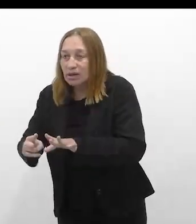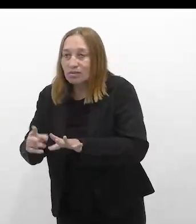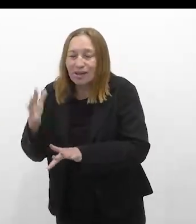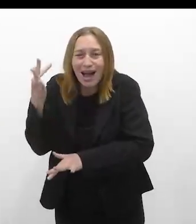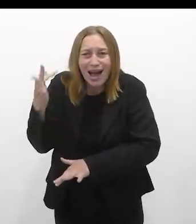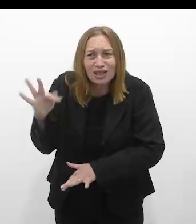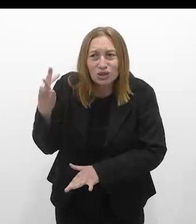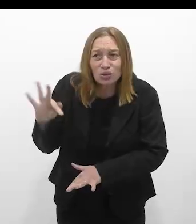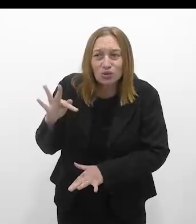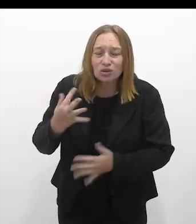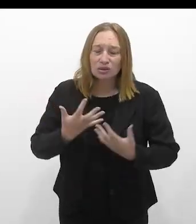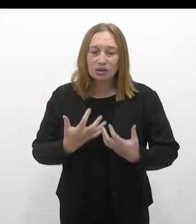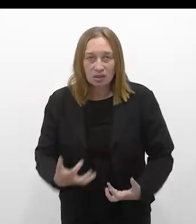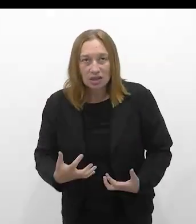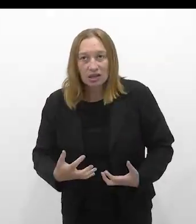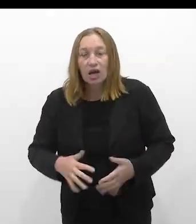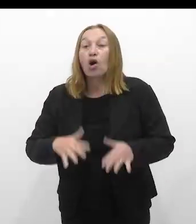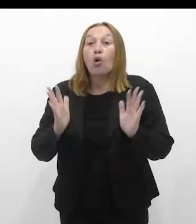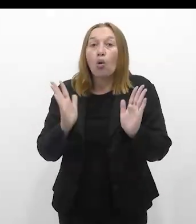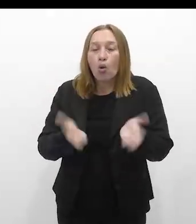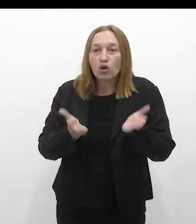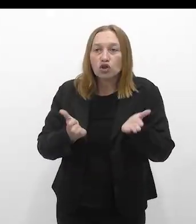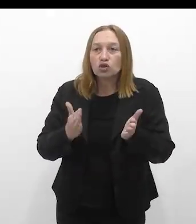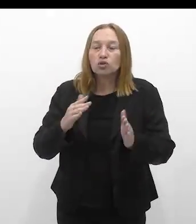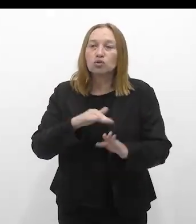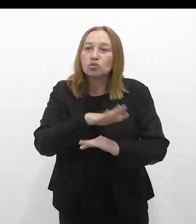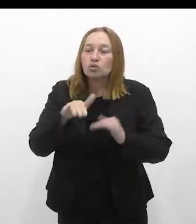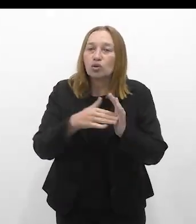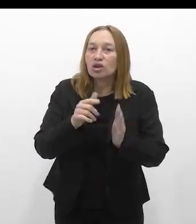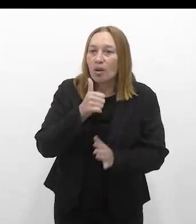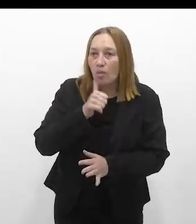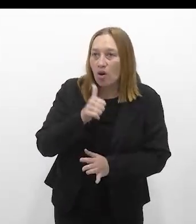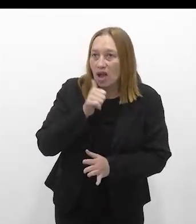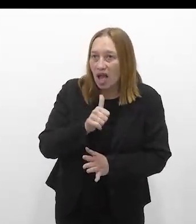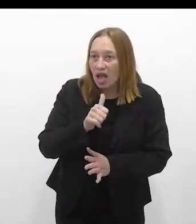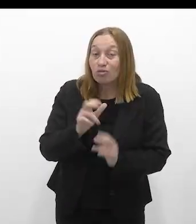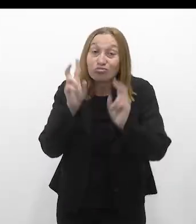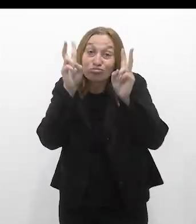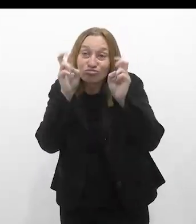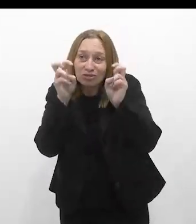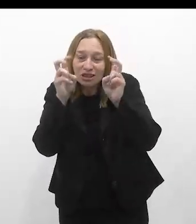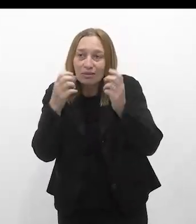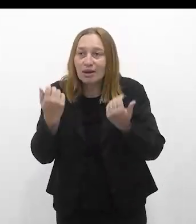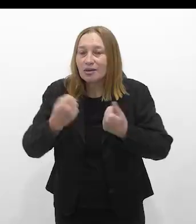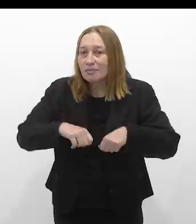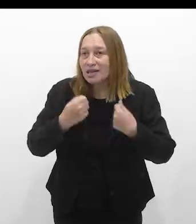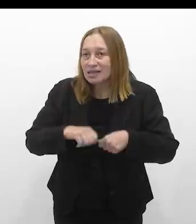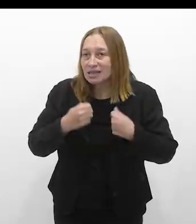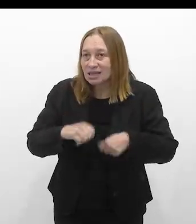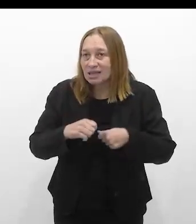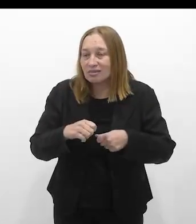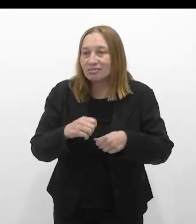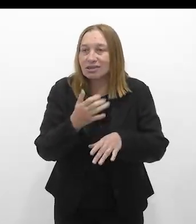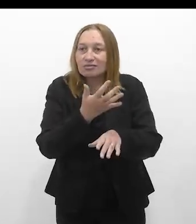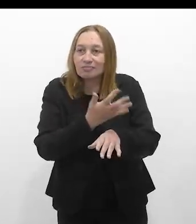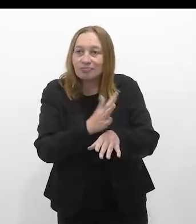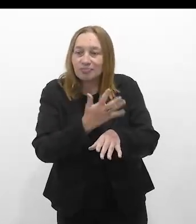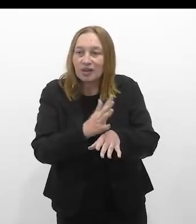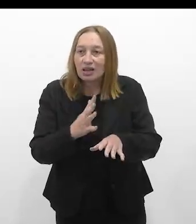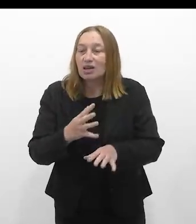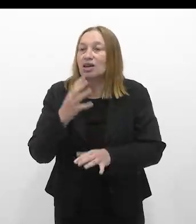da dor e da fadiga. Hoje, o Toda Mulher abre um espaço para um tema que precisa ser tratado com